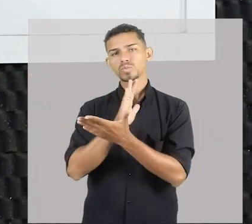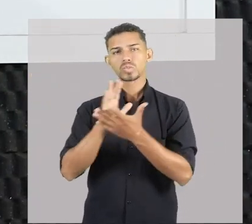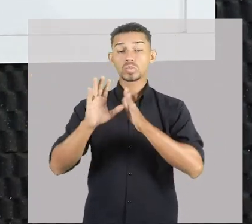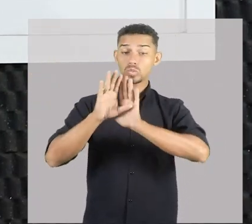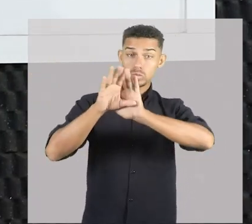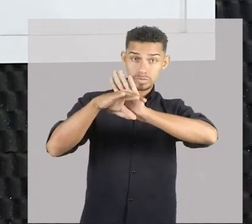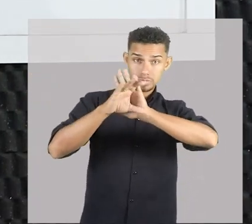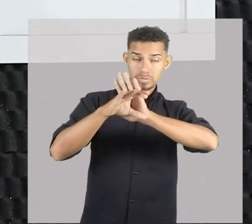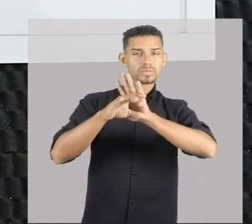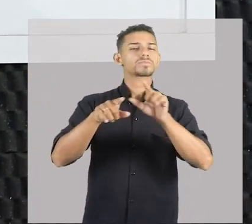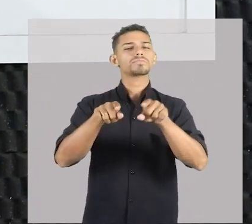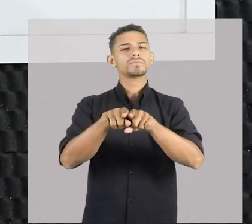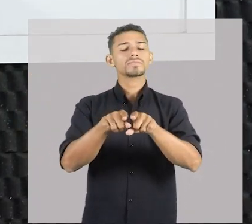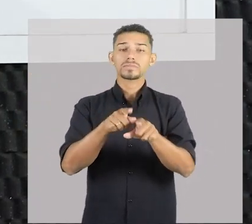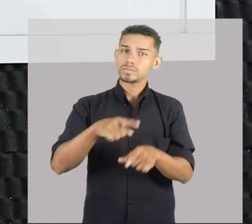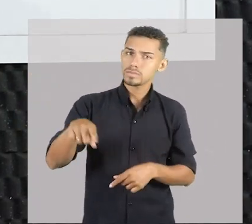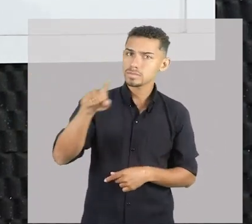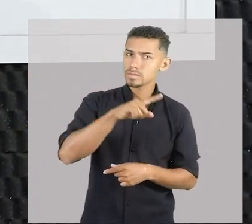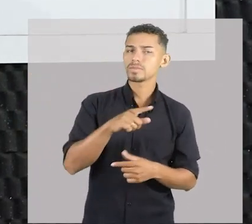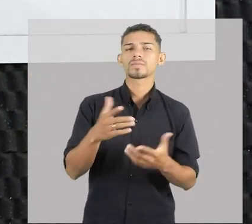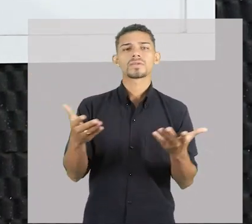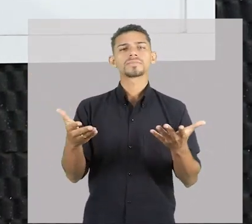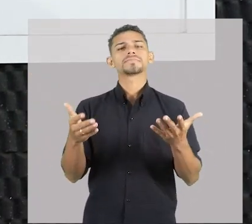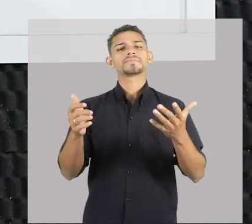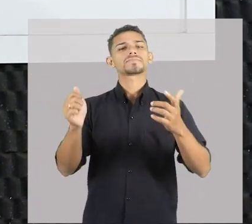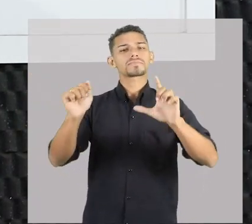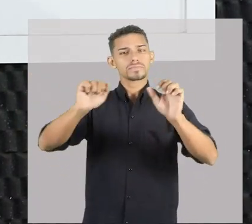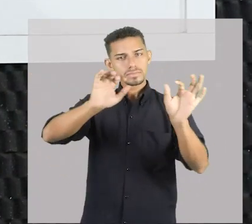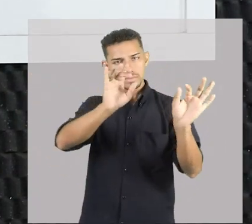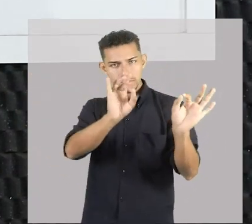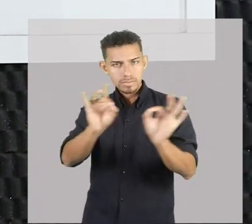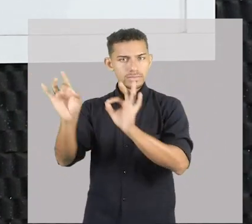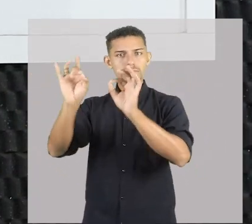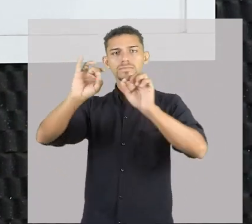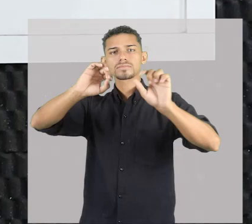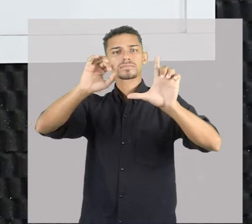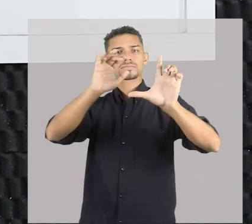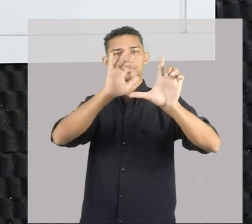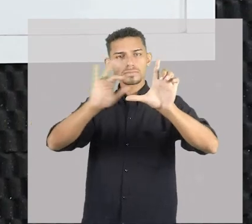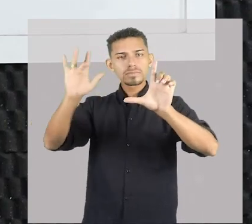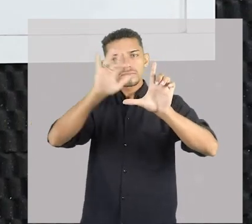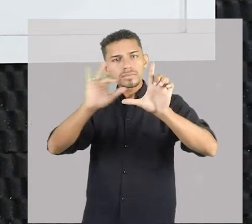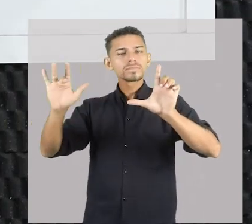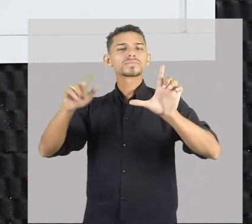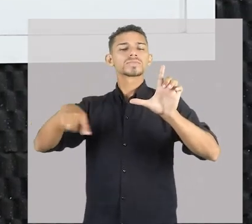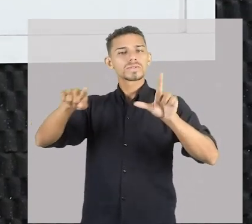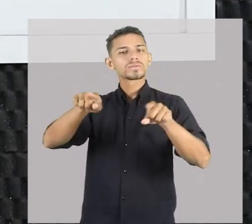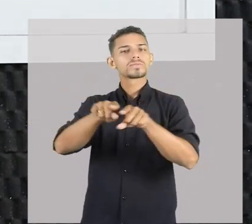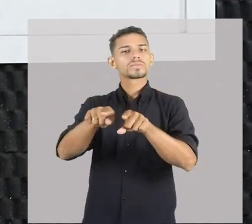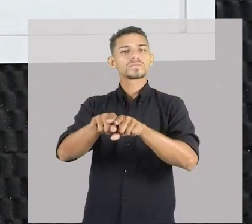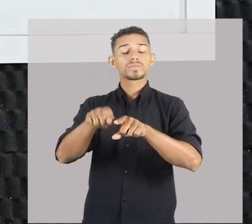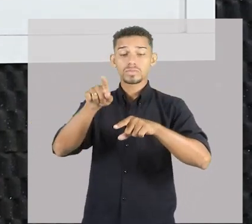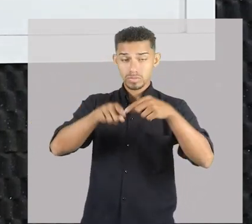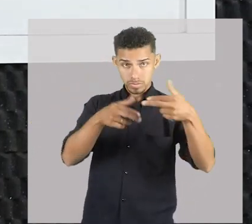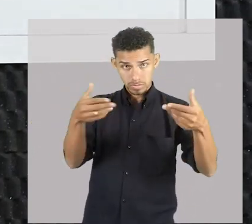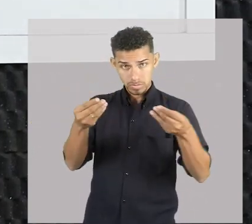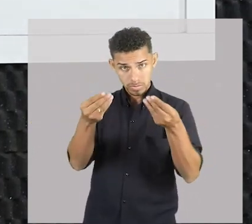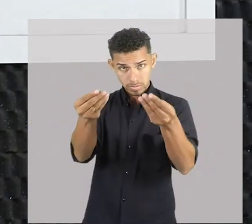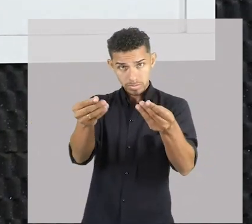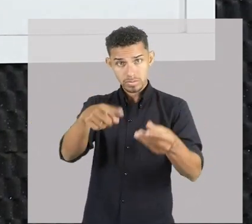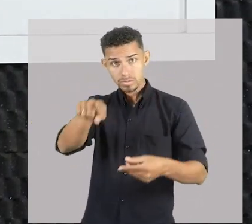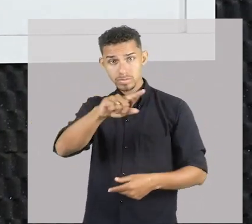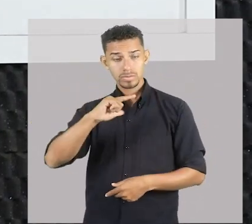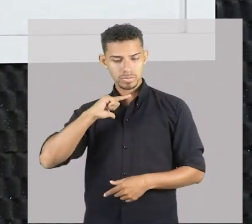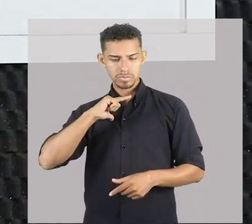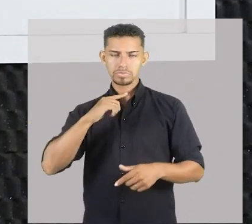vão estar com vocês nos slides e no material que vocês vão ter acesso, tá bom? Então vamos lá. Olha